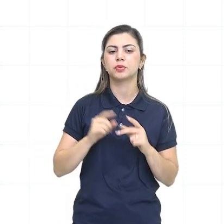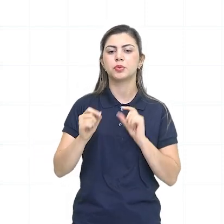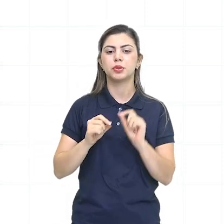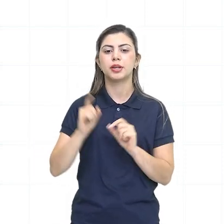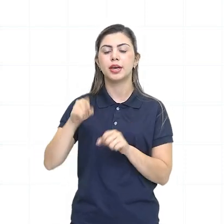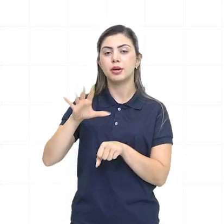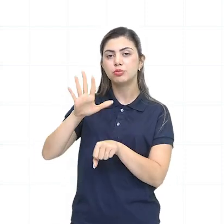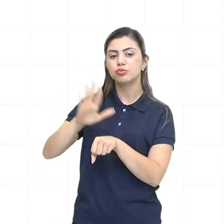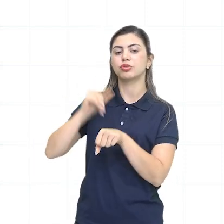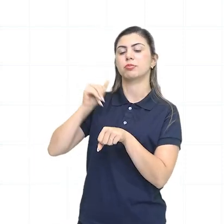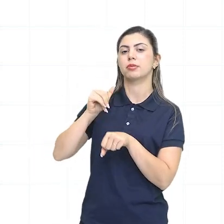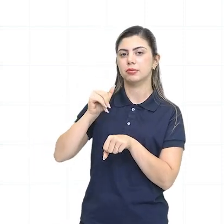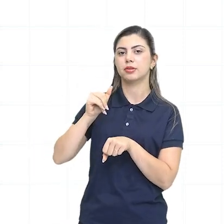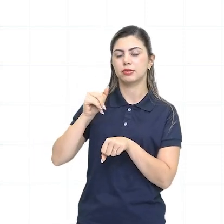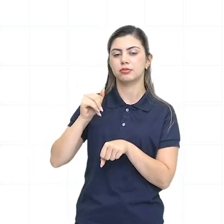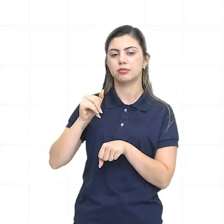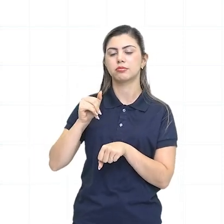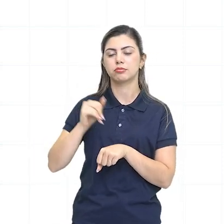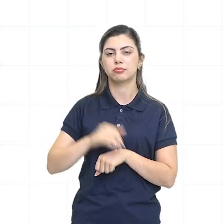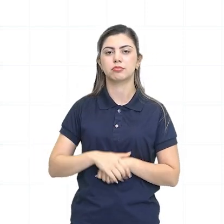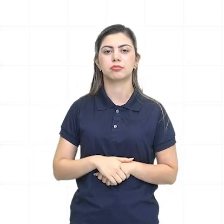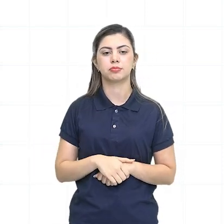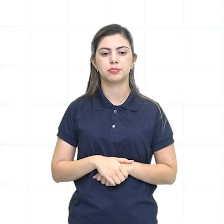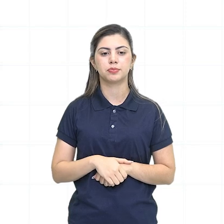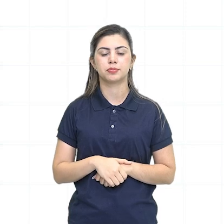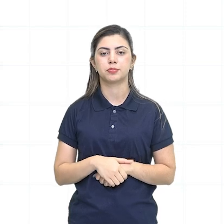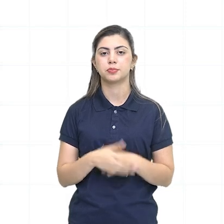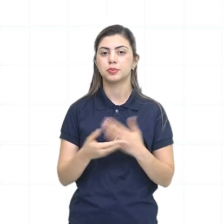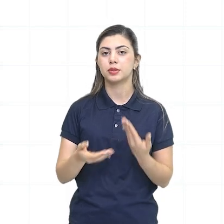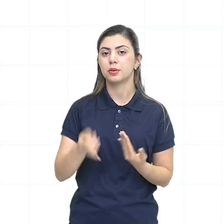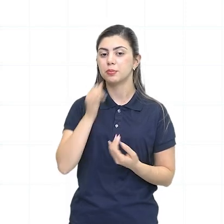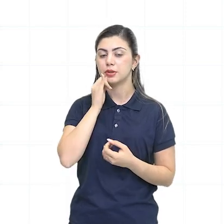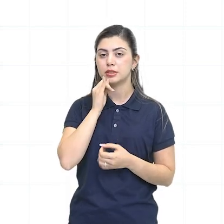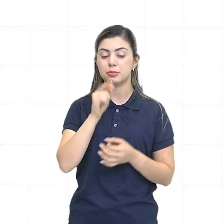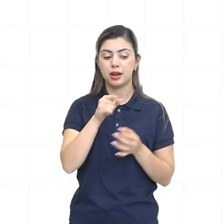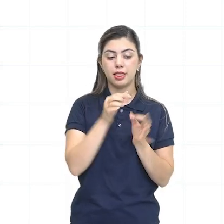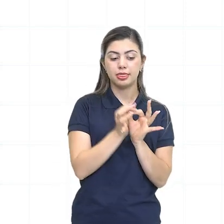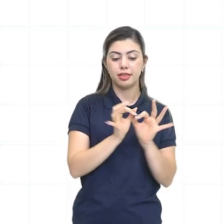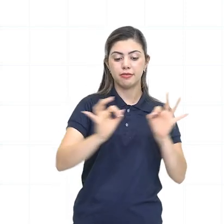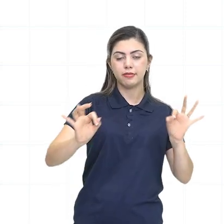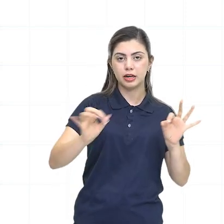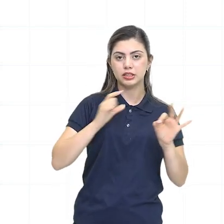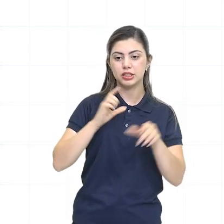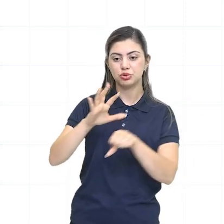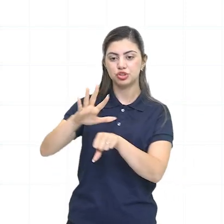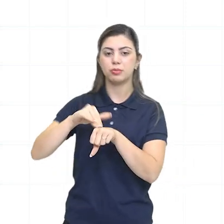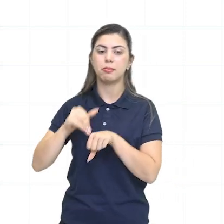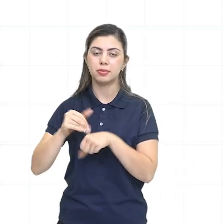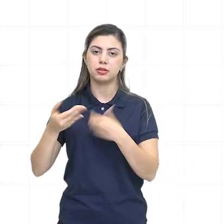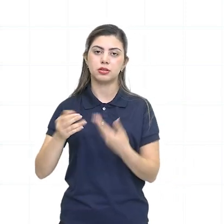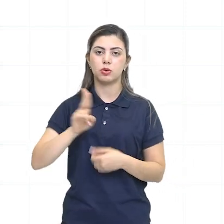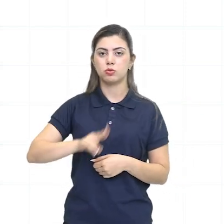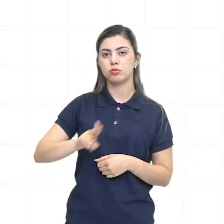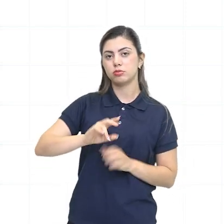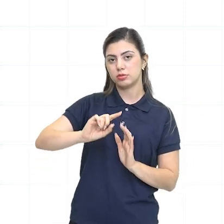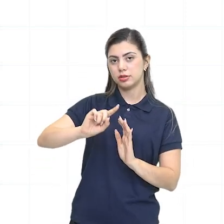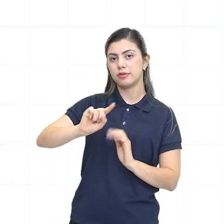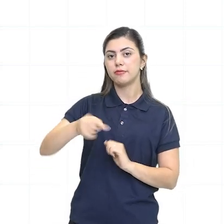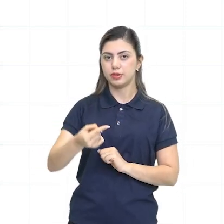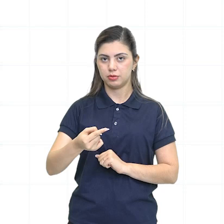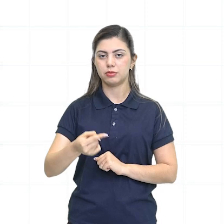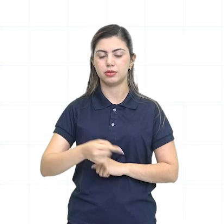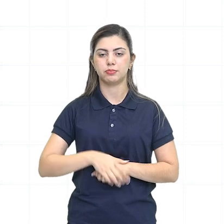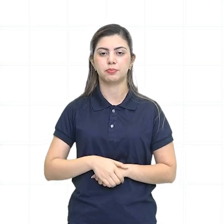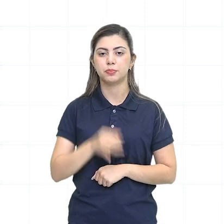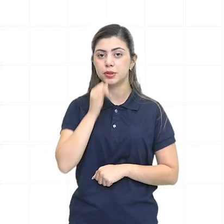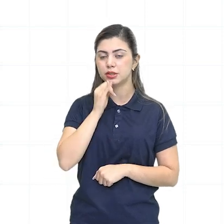vocativo. O que é um vocativo? É um chamamento, né? Eu vou invocar o